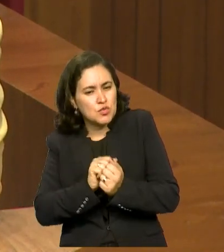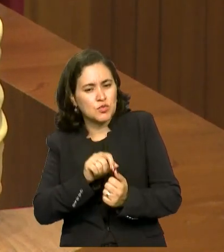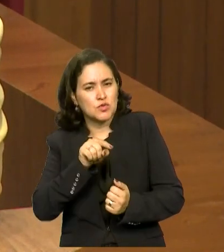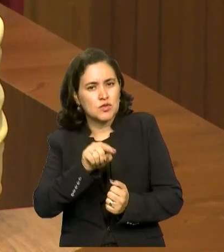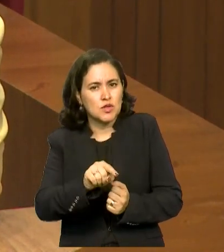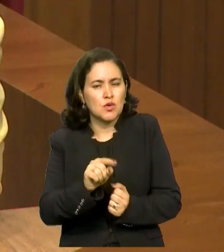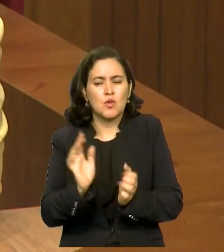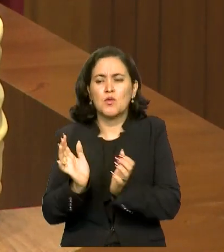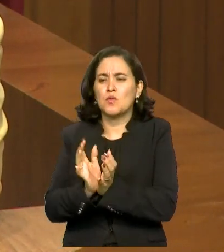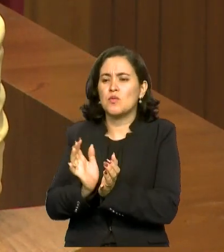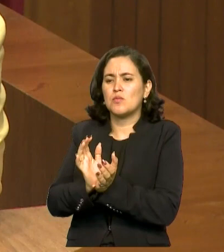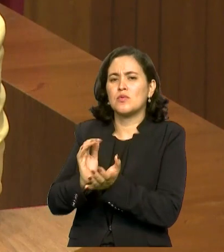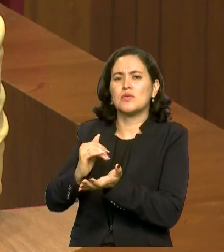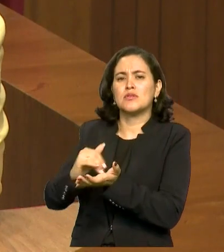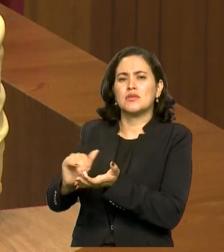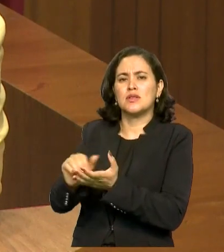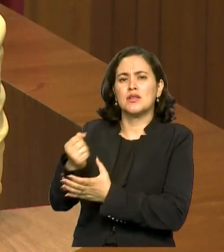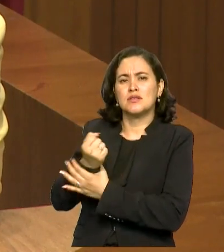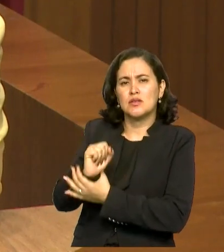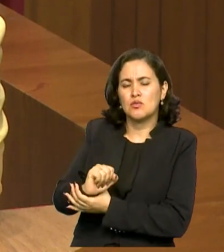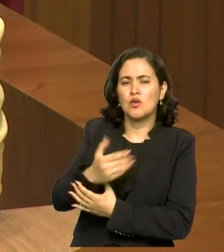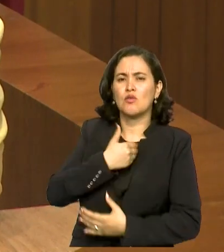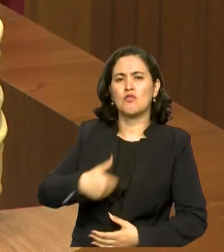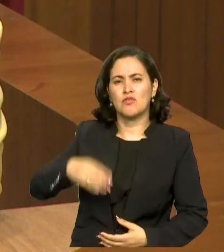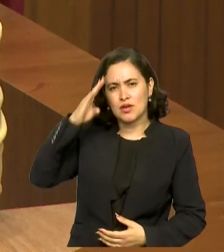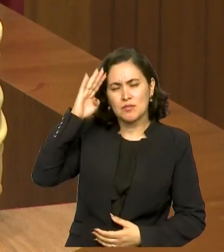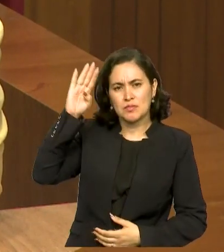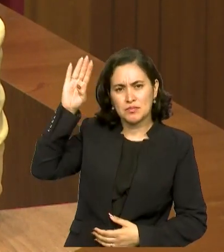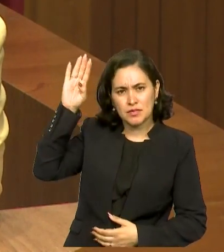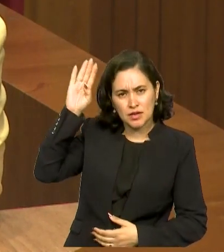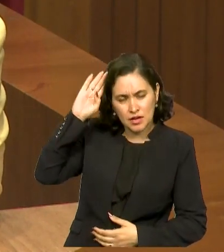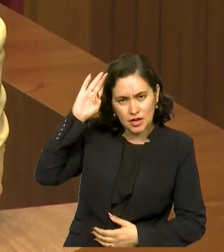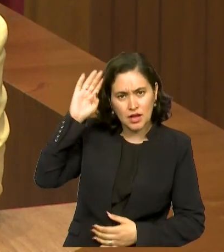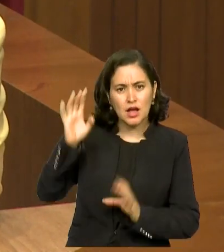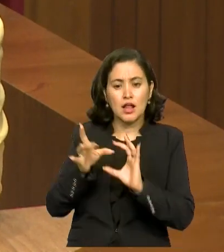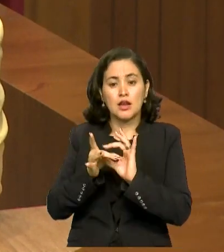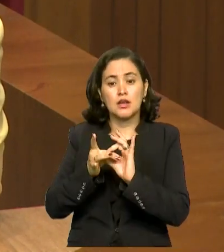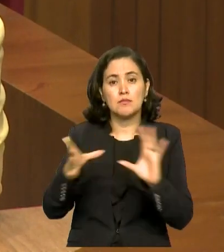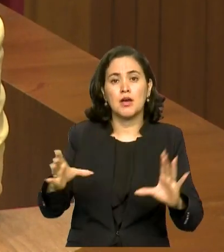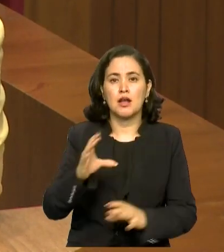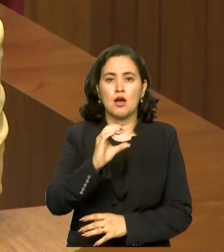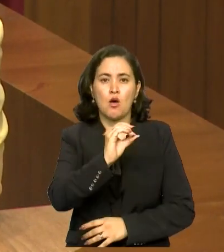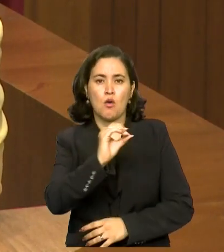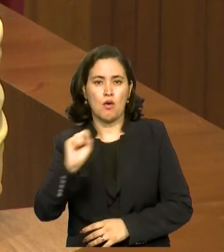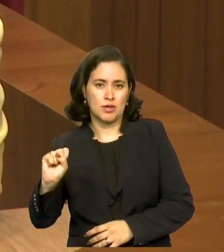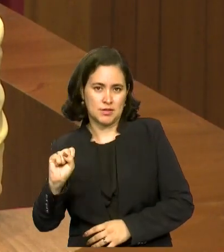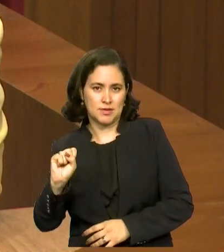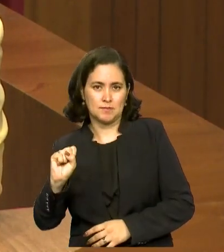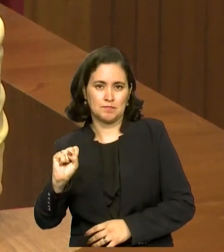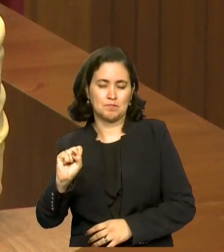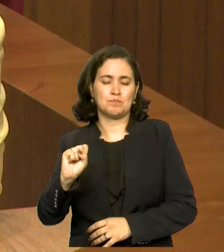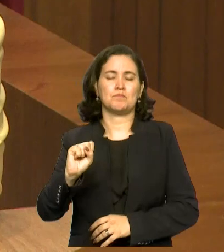nosso governador Carlos Brandão, dando a ordem de serviço. E eu quero também